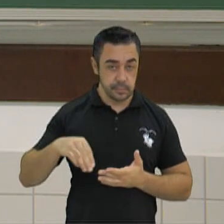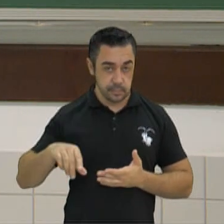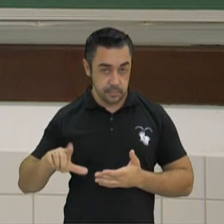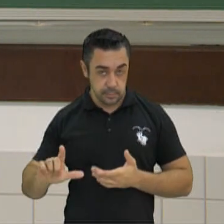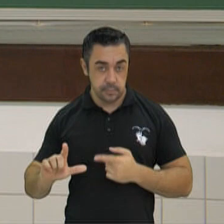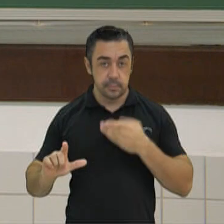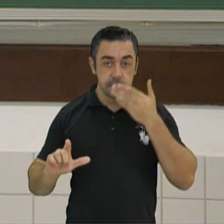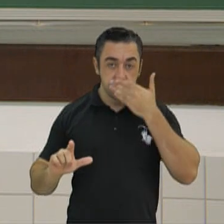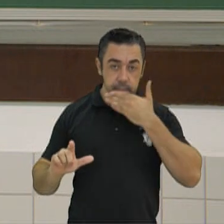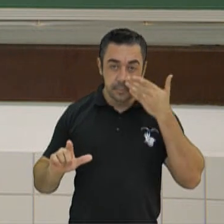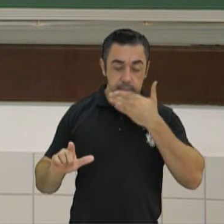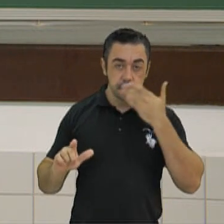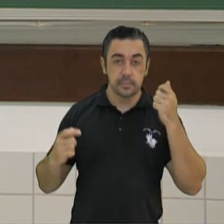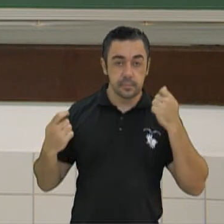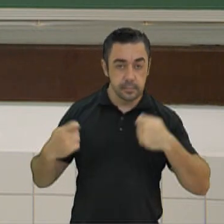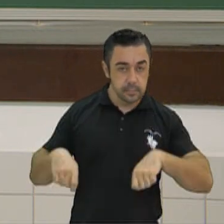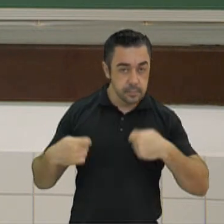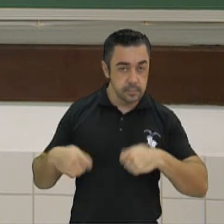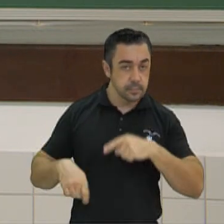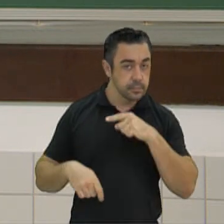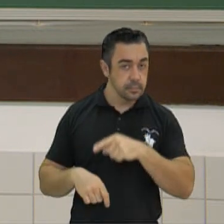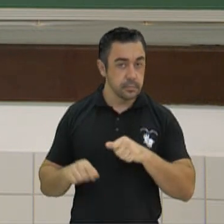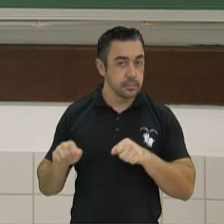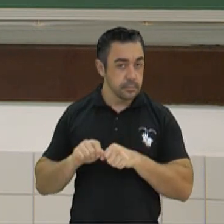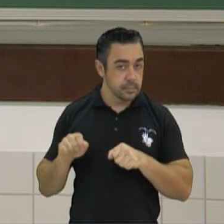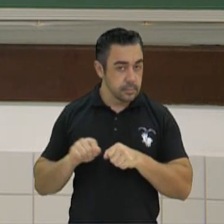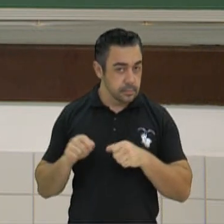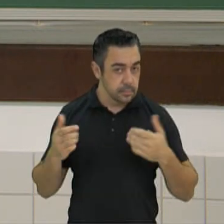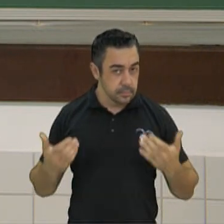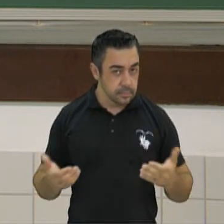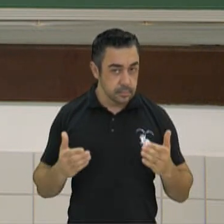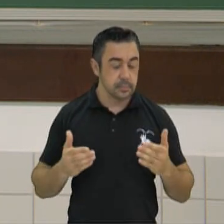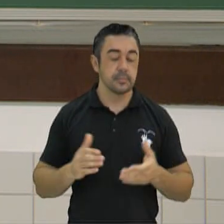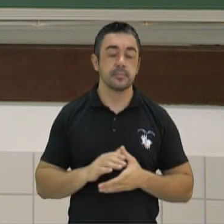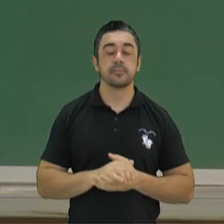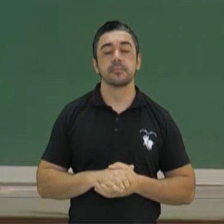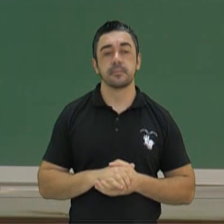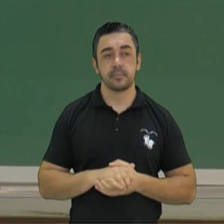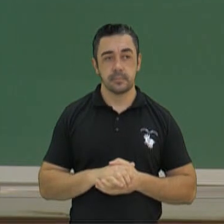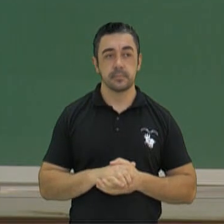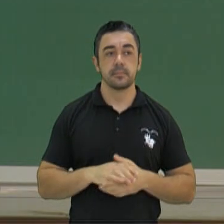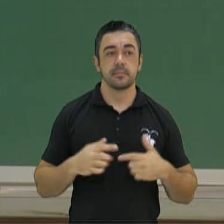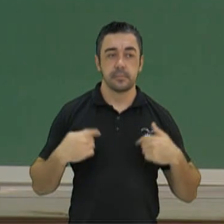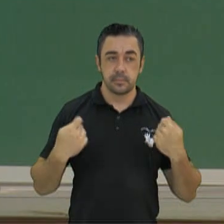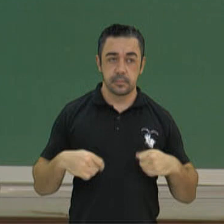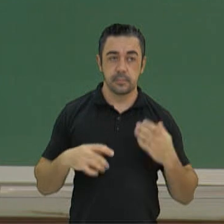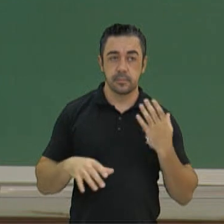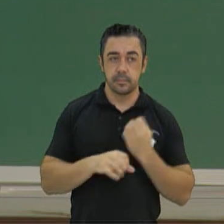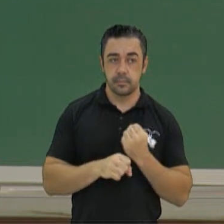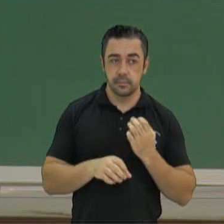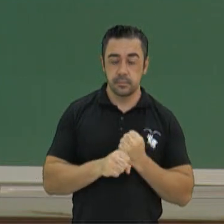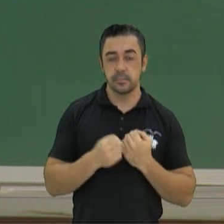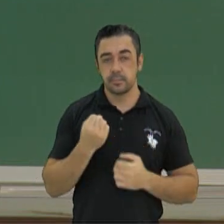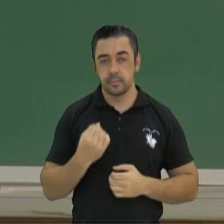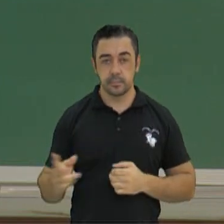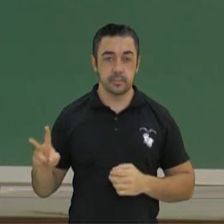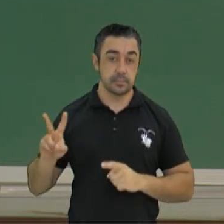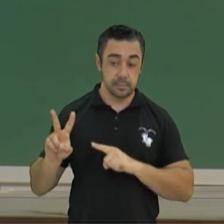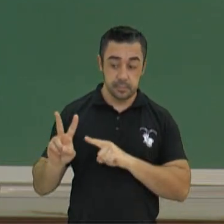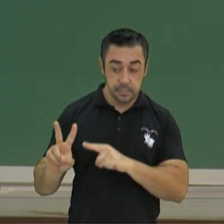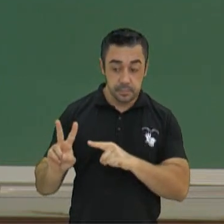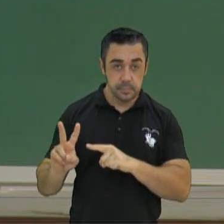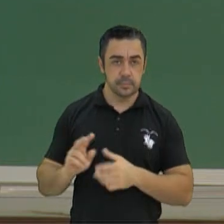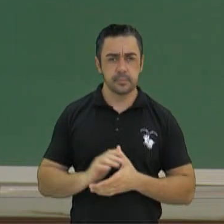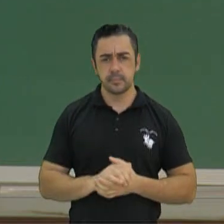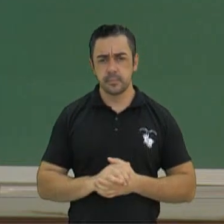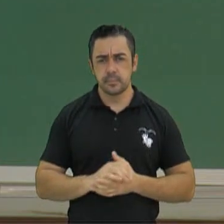doce de leite, no mínimo, ela precisa para produzir um desses tablets? Então, nós precisamos calcular o quê? O volume.